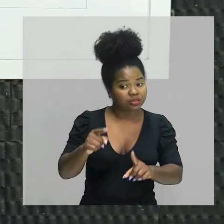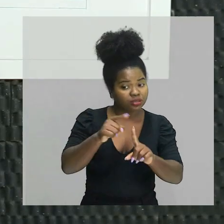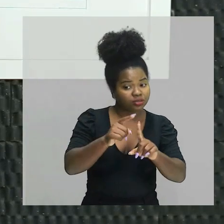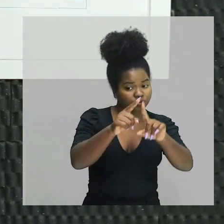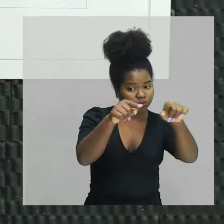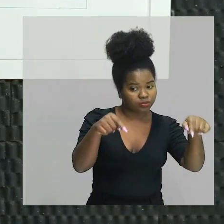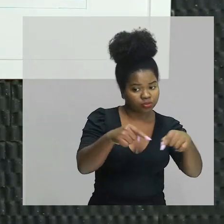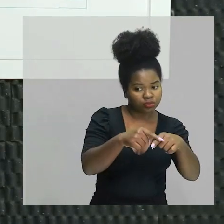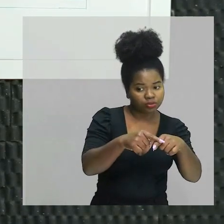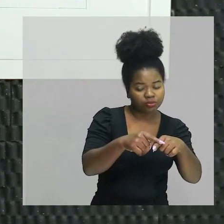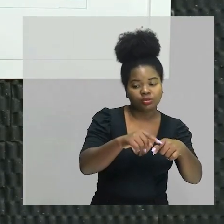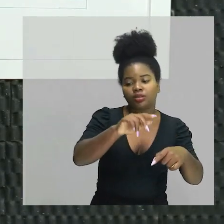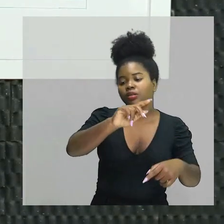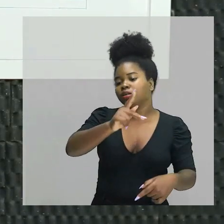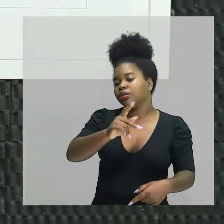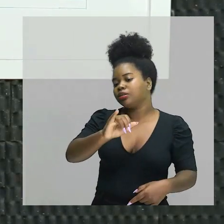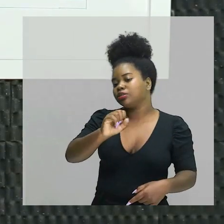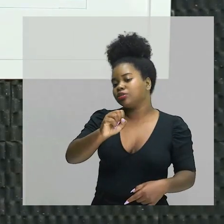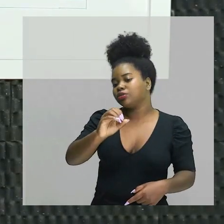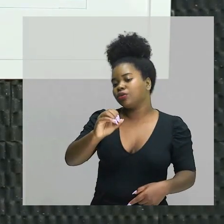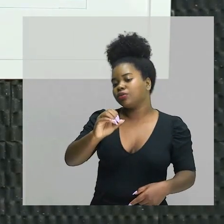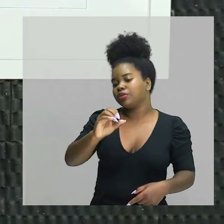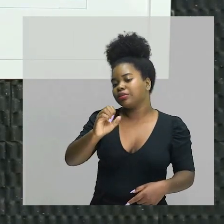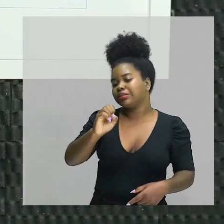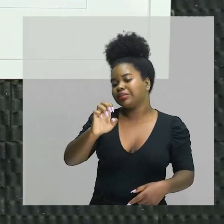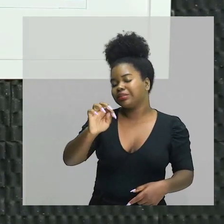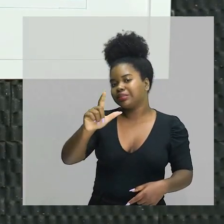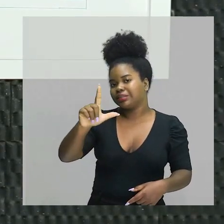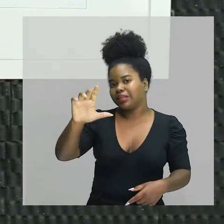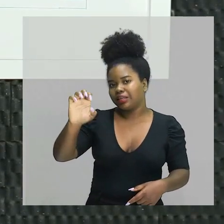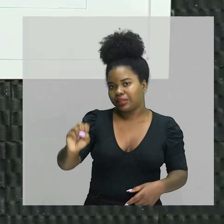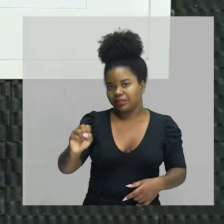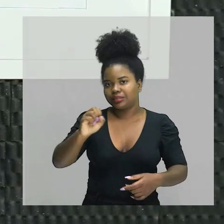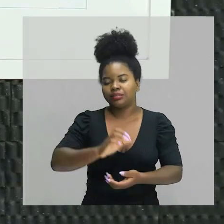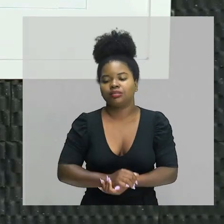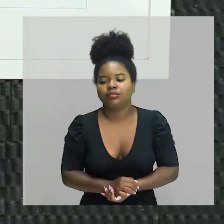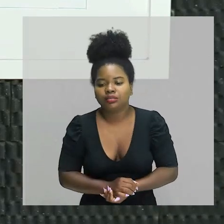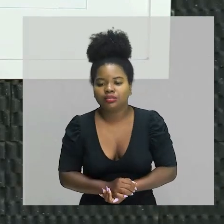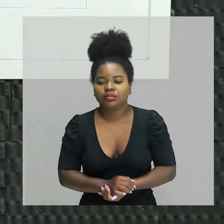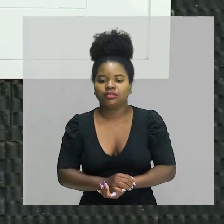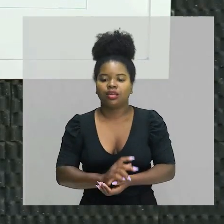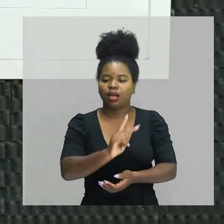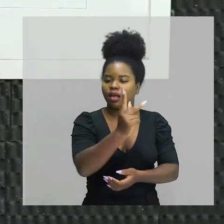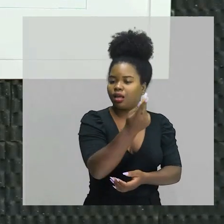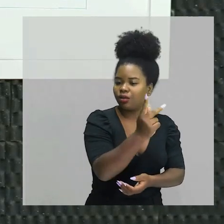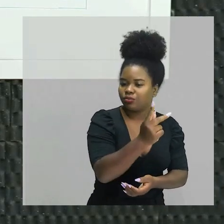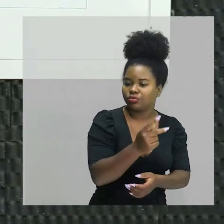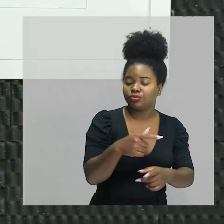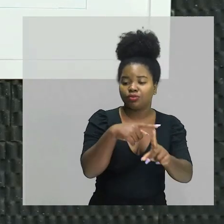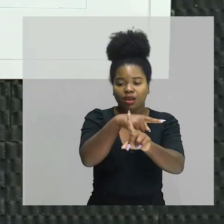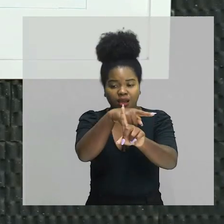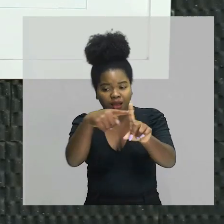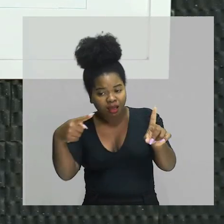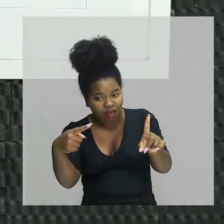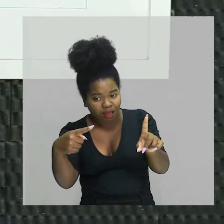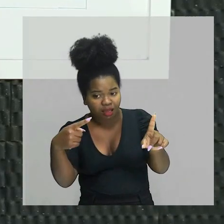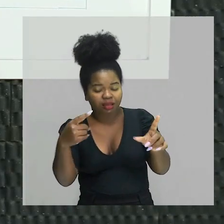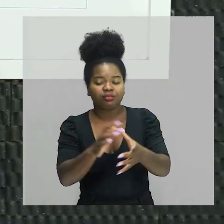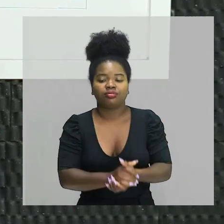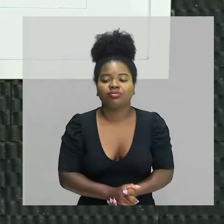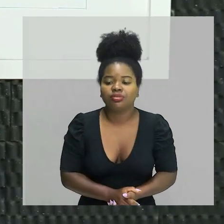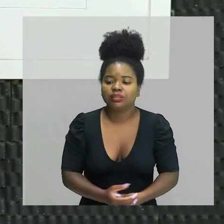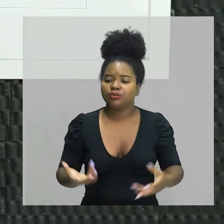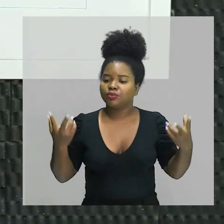isósceles e no triângulo equilátero. A altura referente à base ela é mediana. ela divide o segmento embaixo